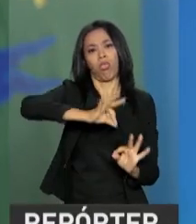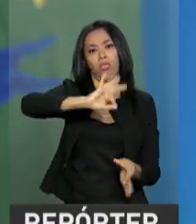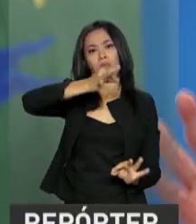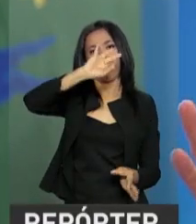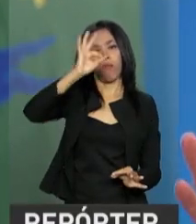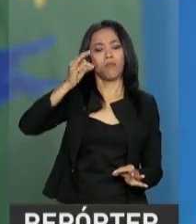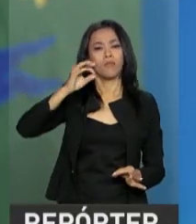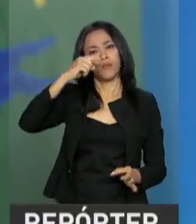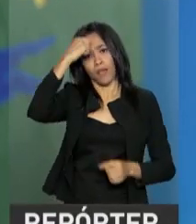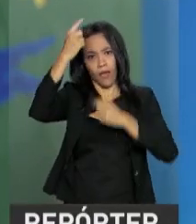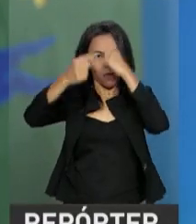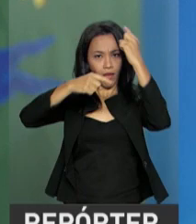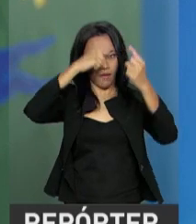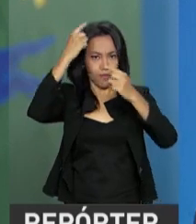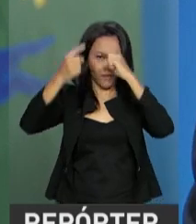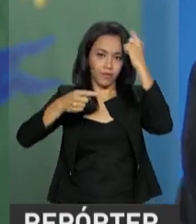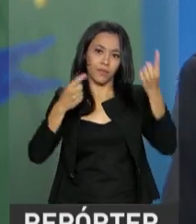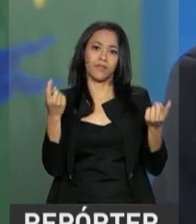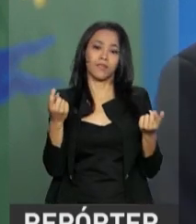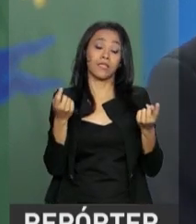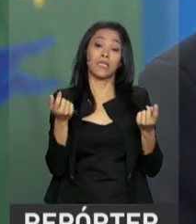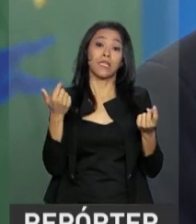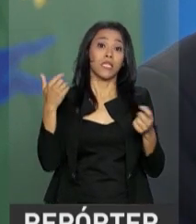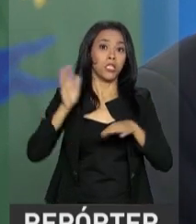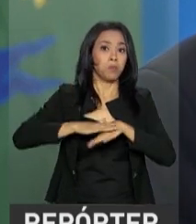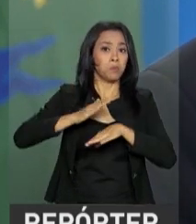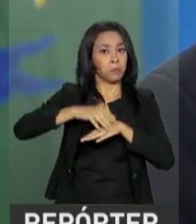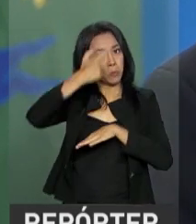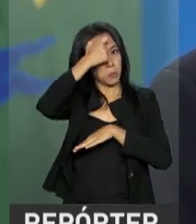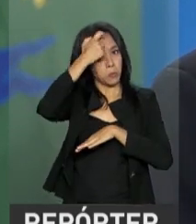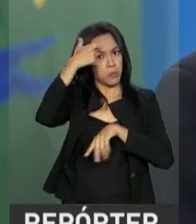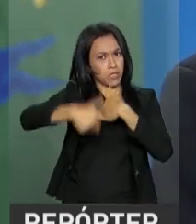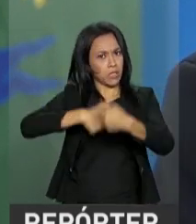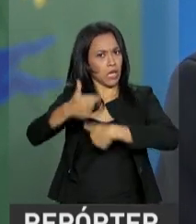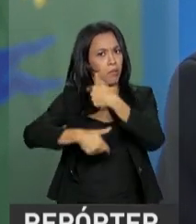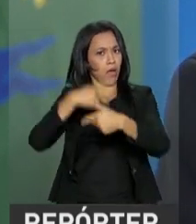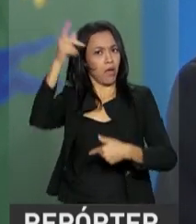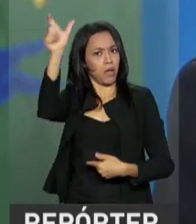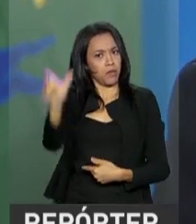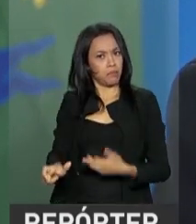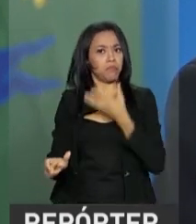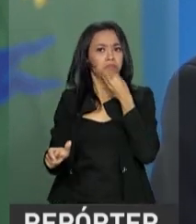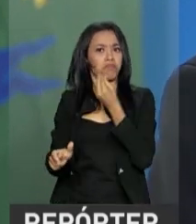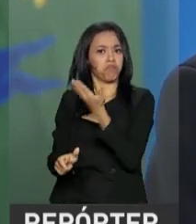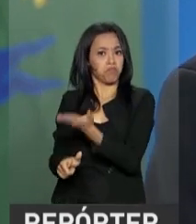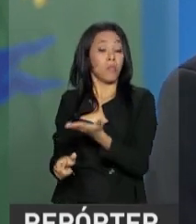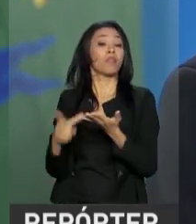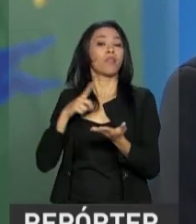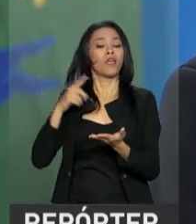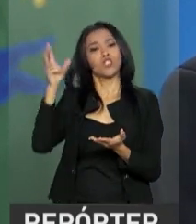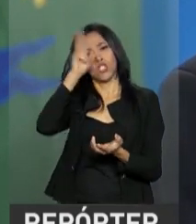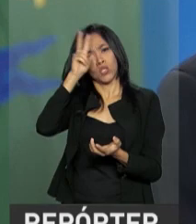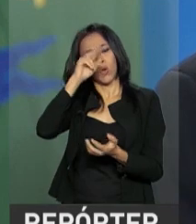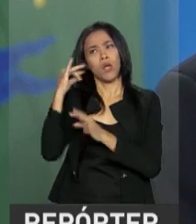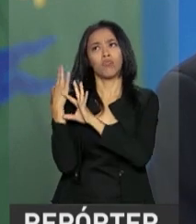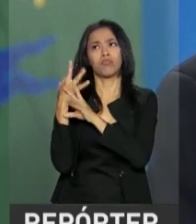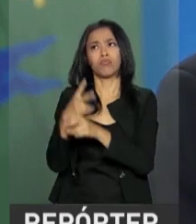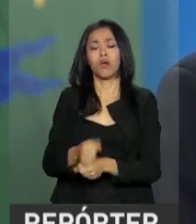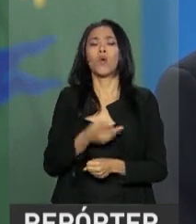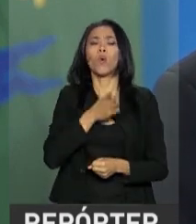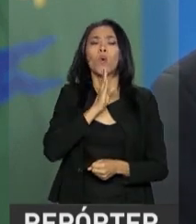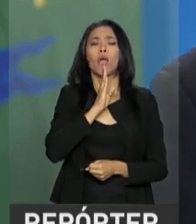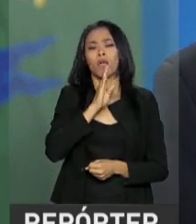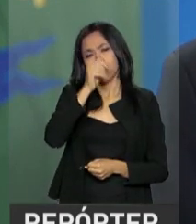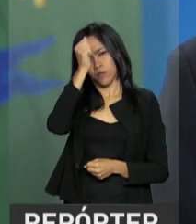clareza de idéias e capacidade de trabalho do moreira franco é um ministro que tem histórico político conhece o brasil